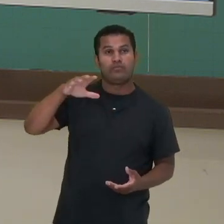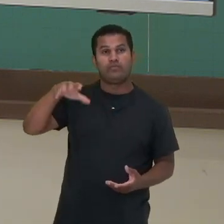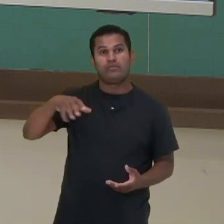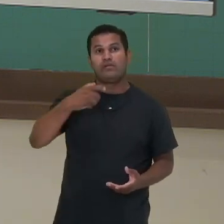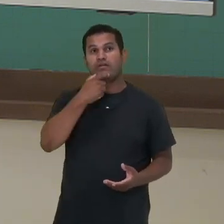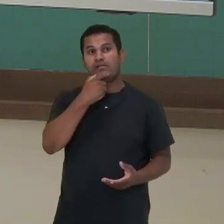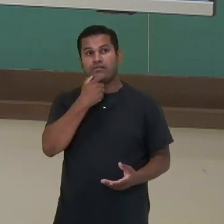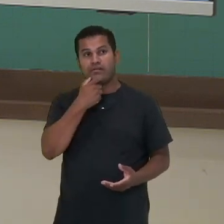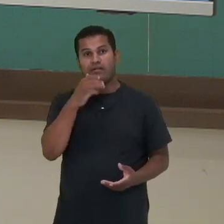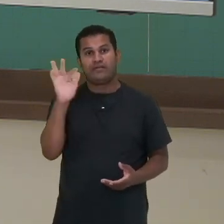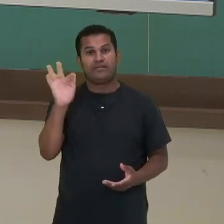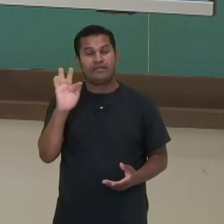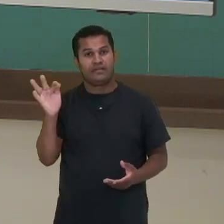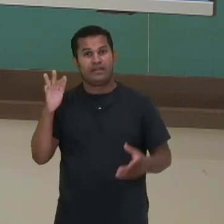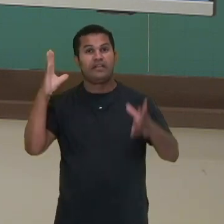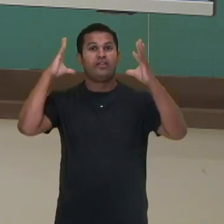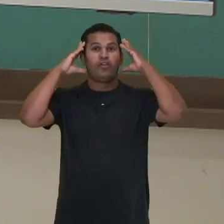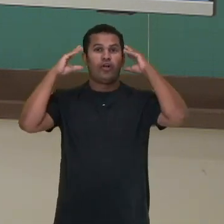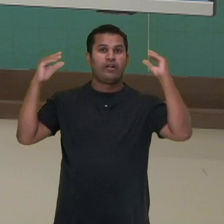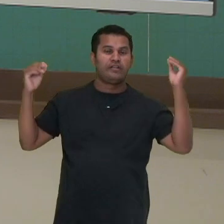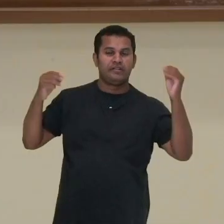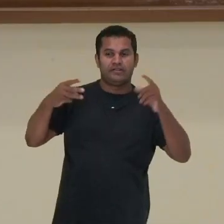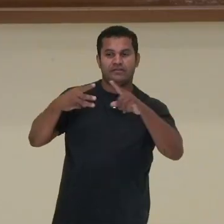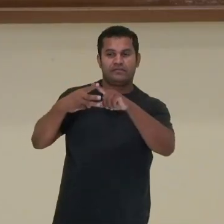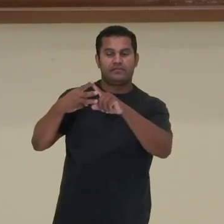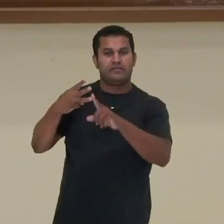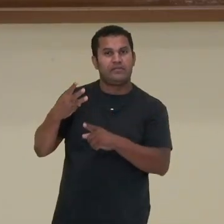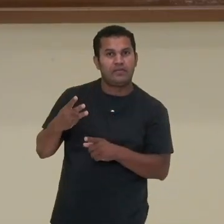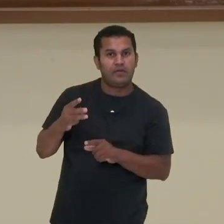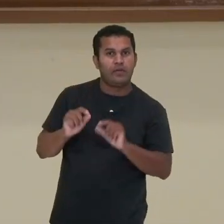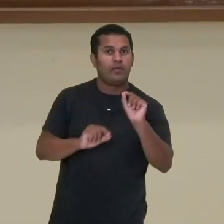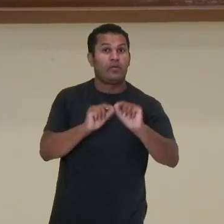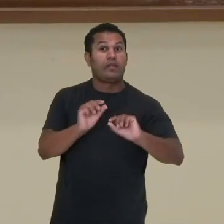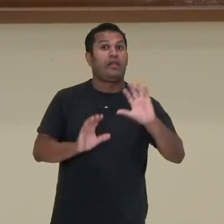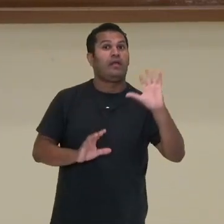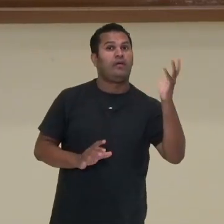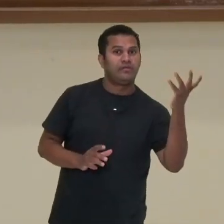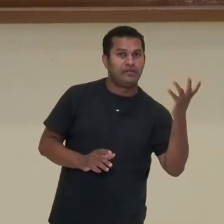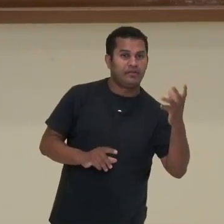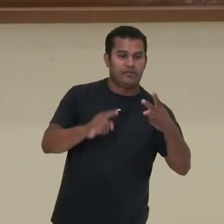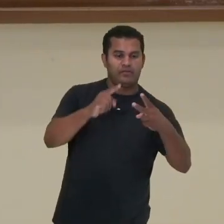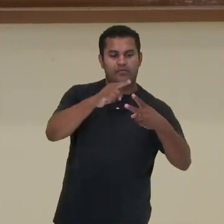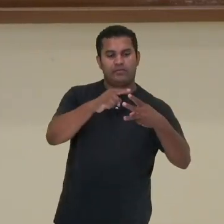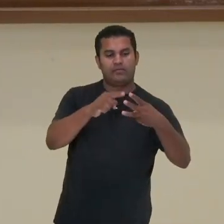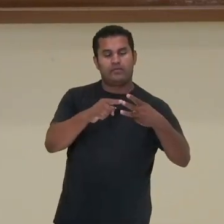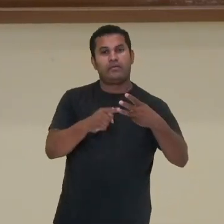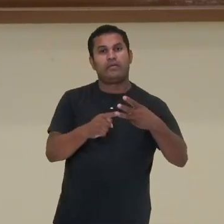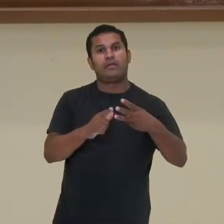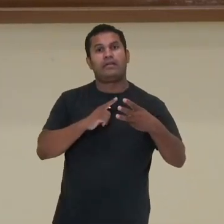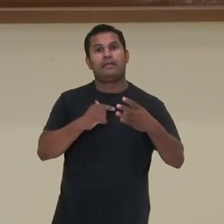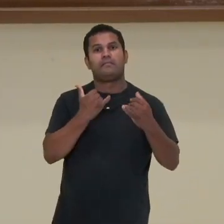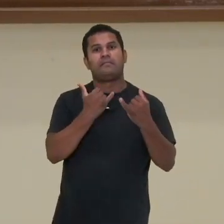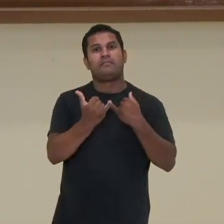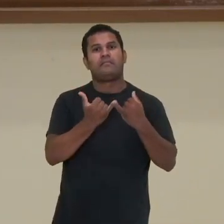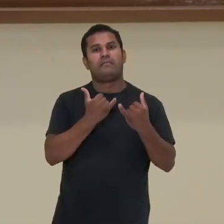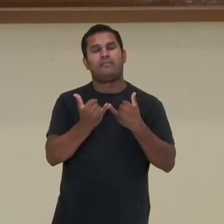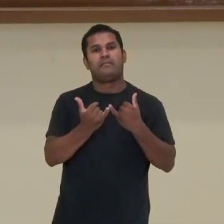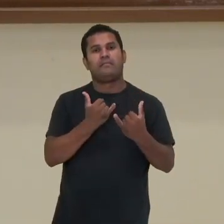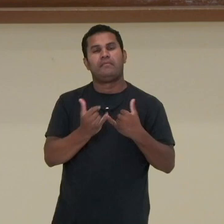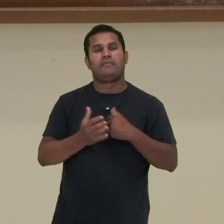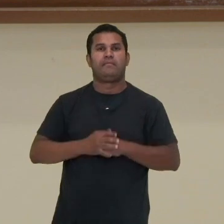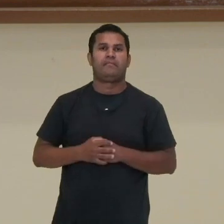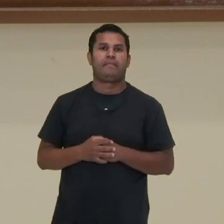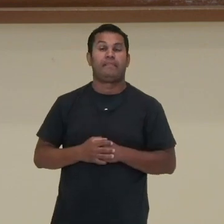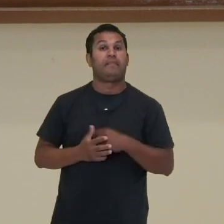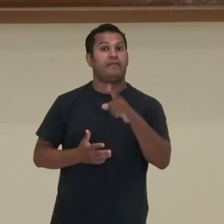inglesas, francesas e holandesas? Então vocês vão lembrar do que nós falamos, vão copiar essa questão no caderno